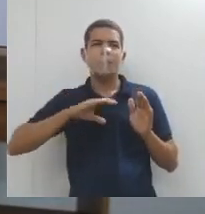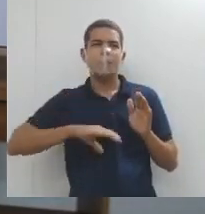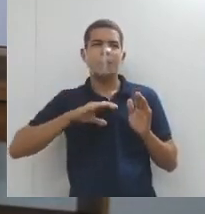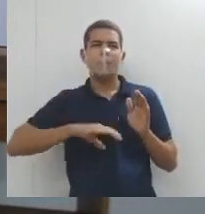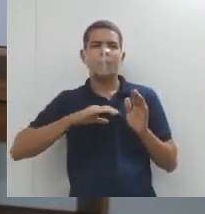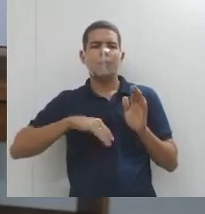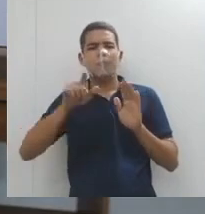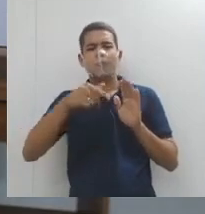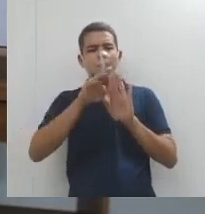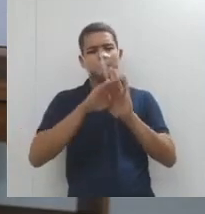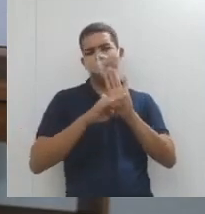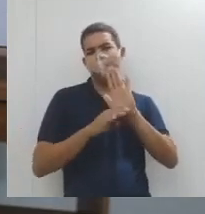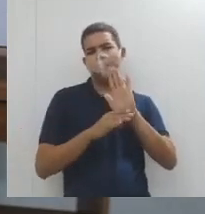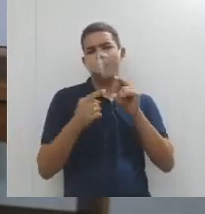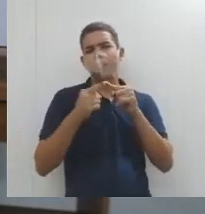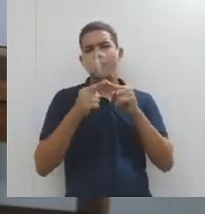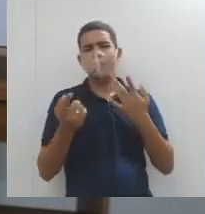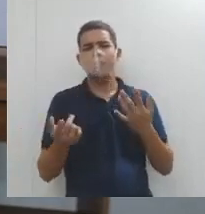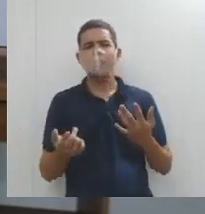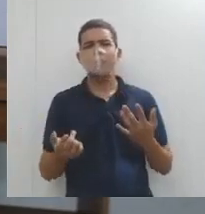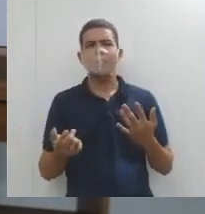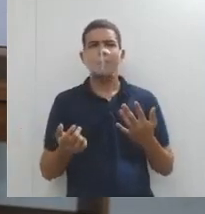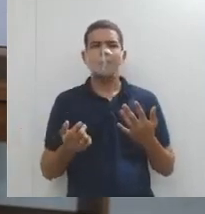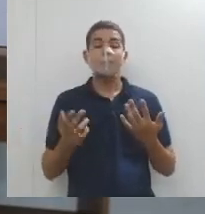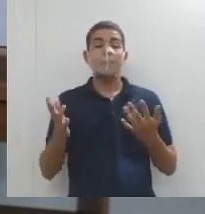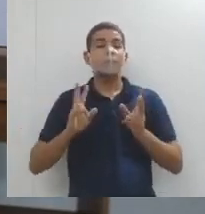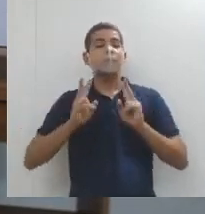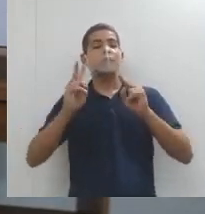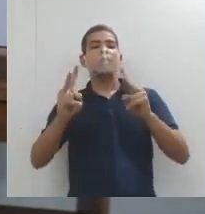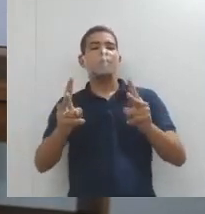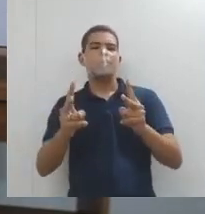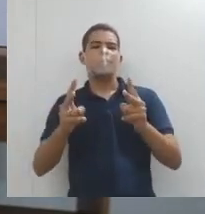normativo, na norma padrão. E são verbos que